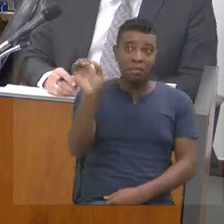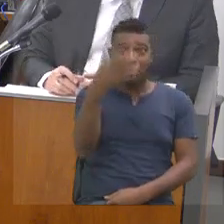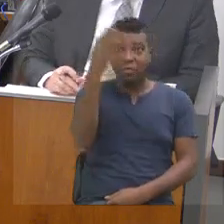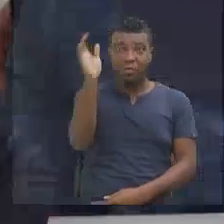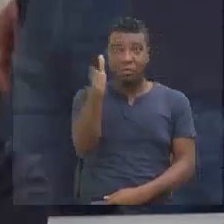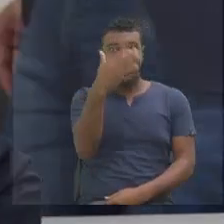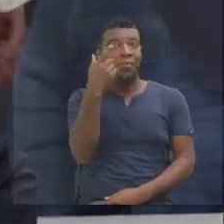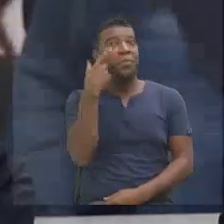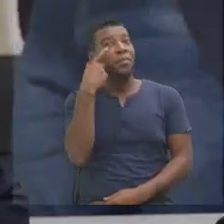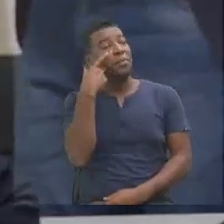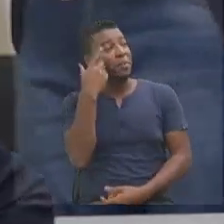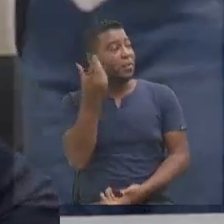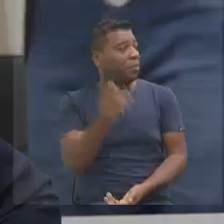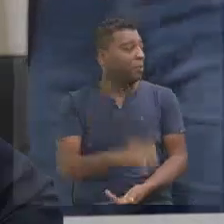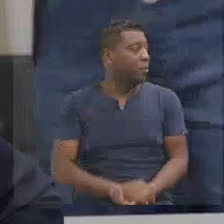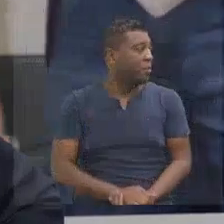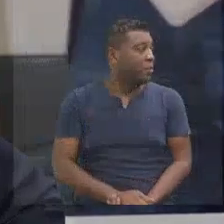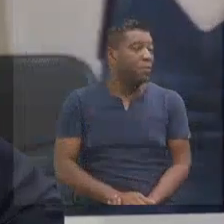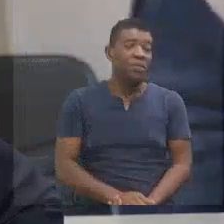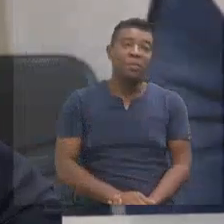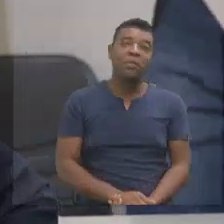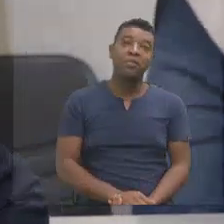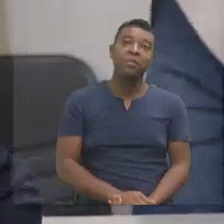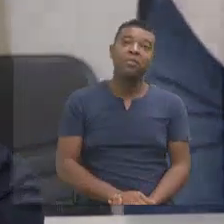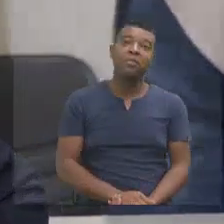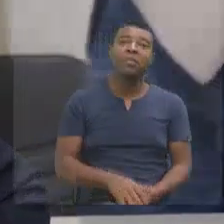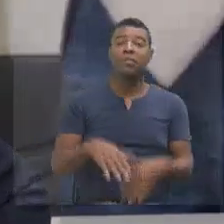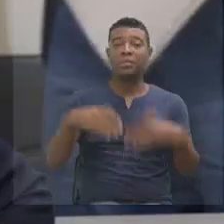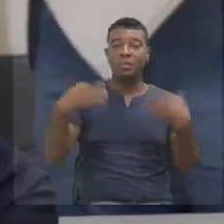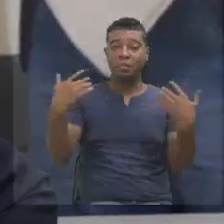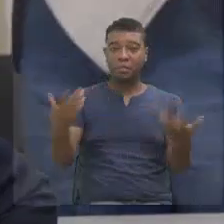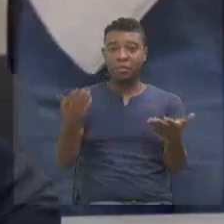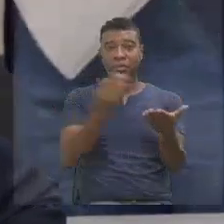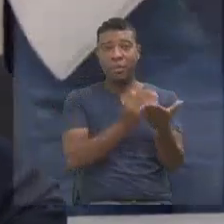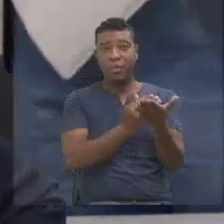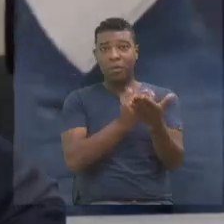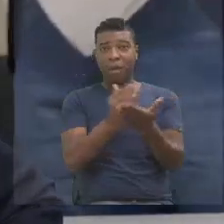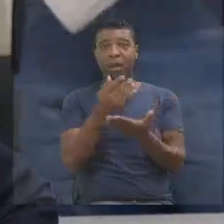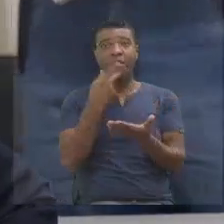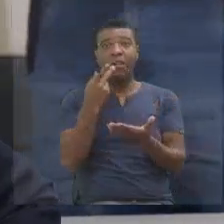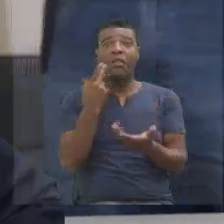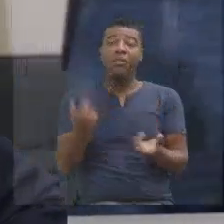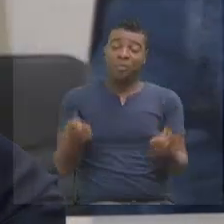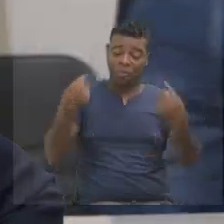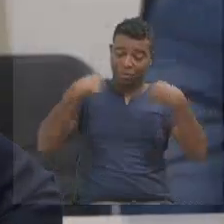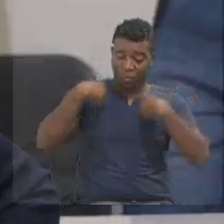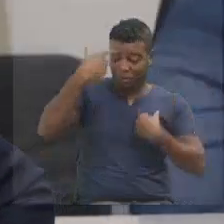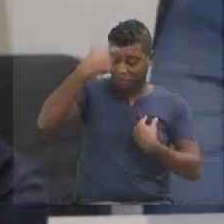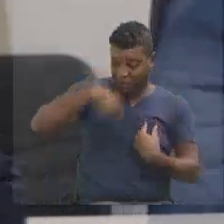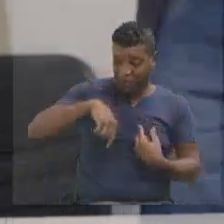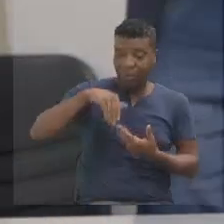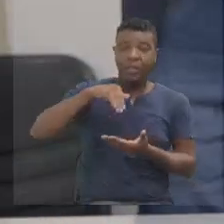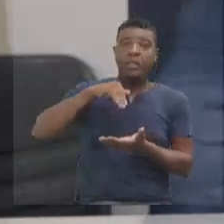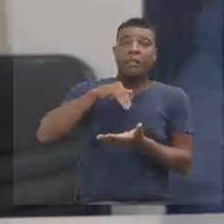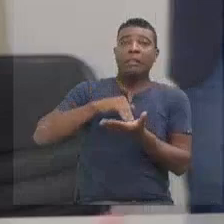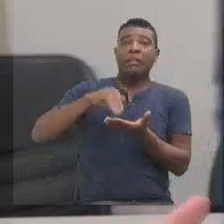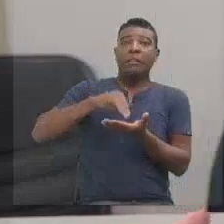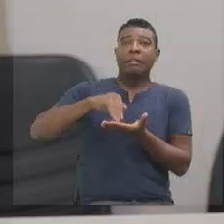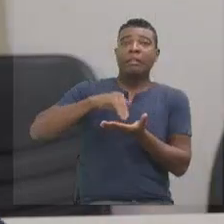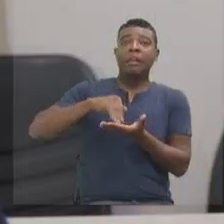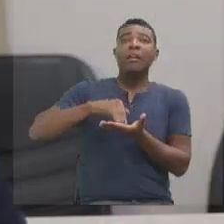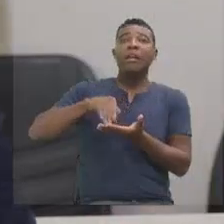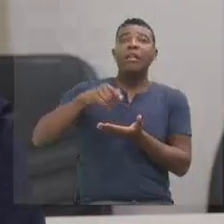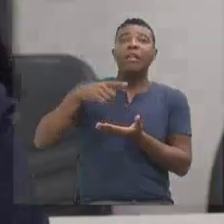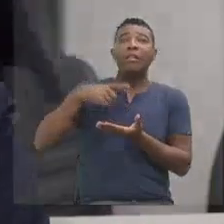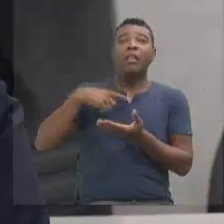Ok então é começando muito dizendo que o tanto que eu sou um secretário sortudo dentro do que eu